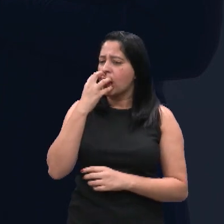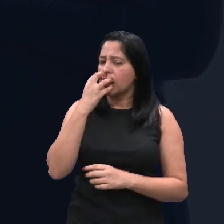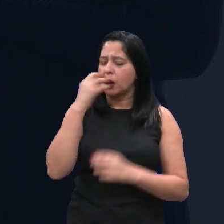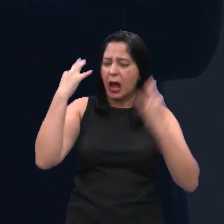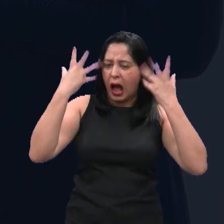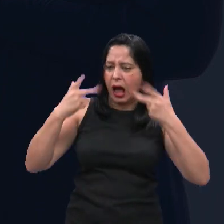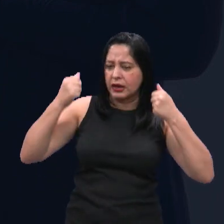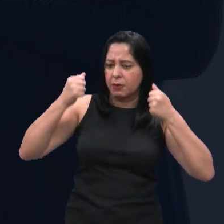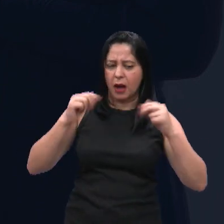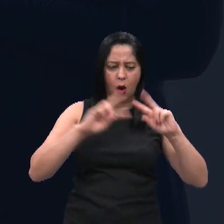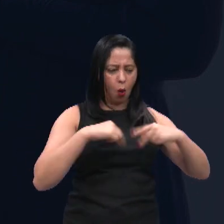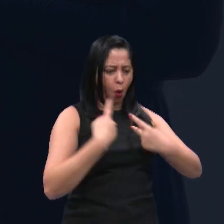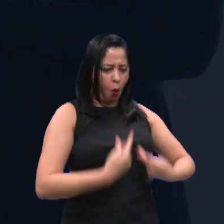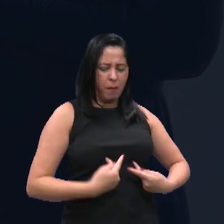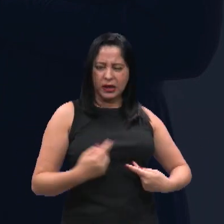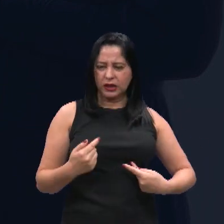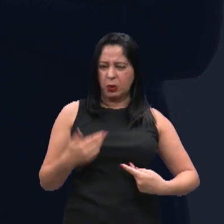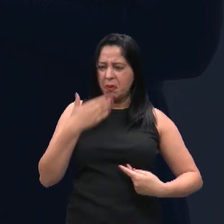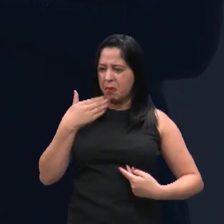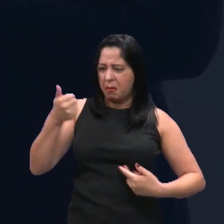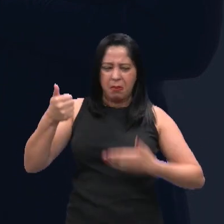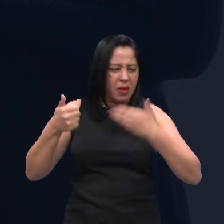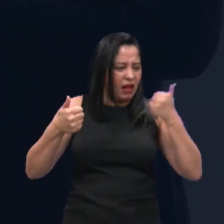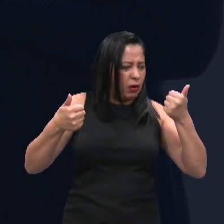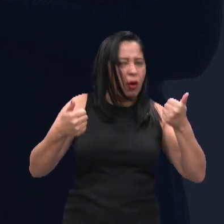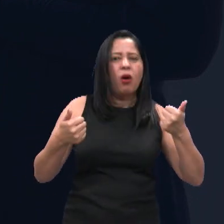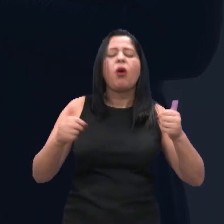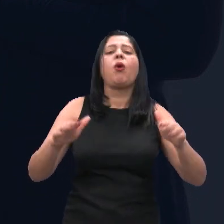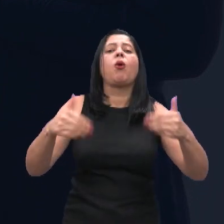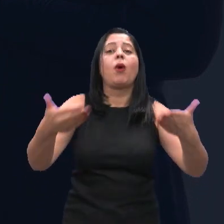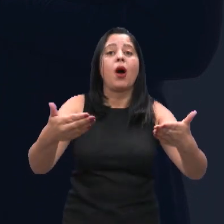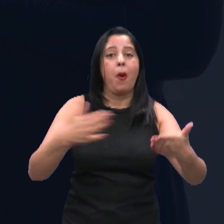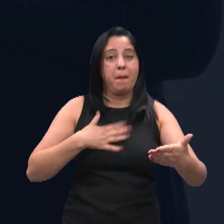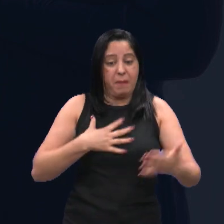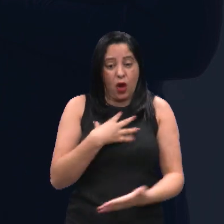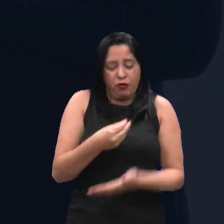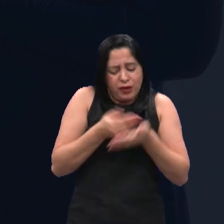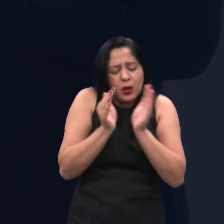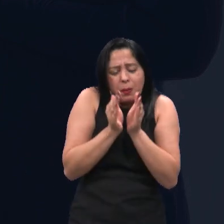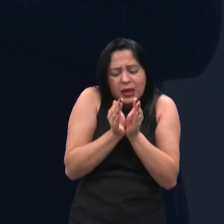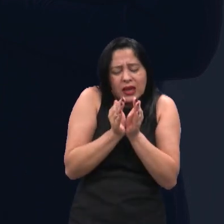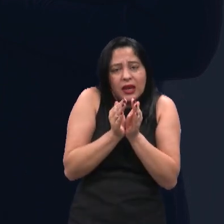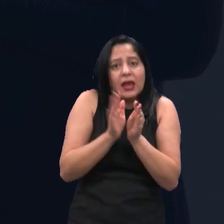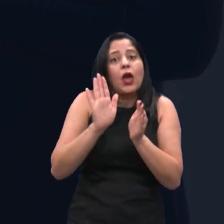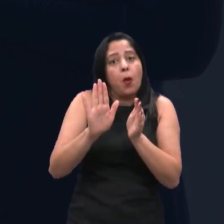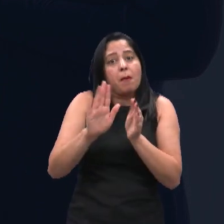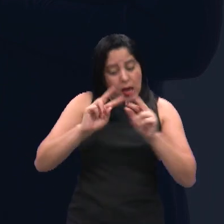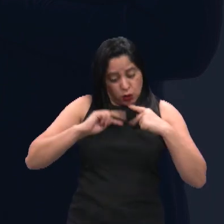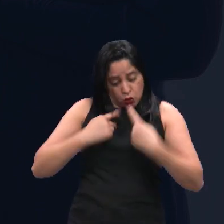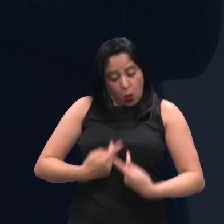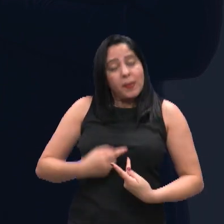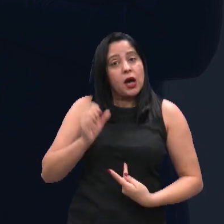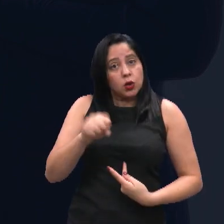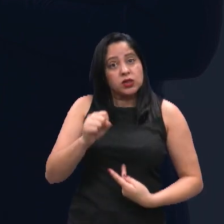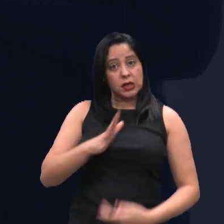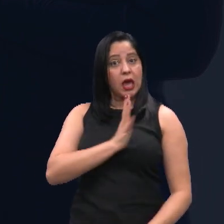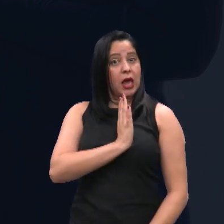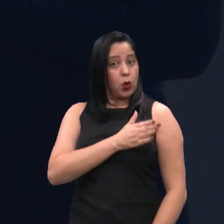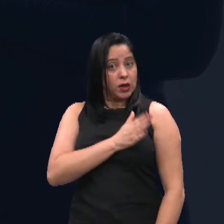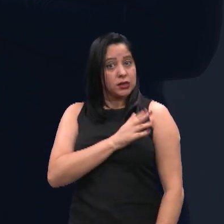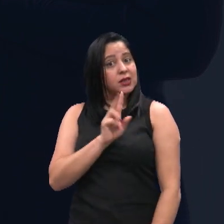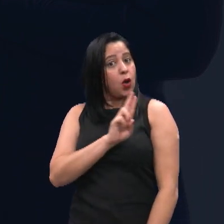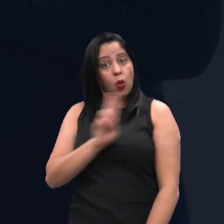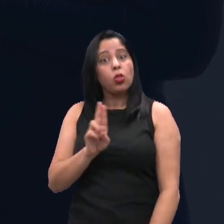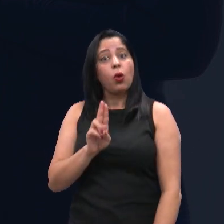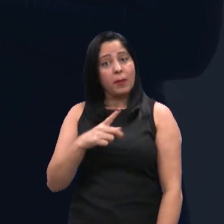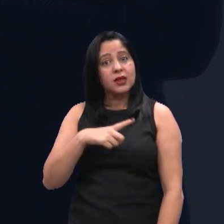vida humana? O meu filho era bem pequeno, mas era gente. Tinha coração, tinha nome, mesmo que